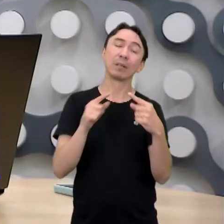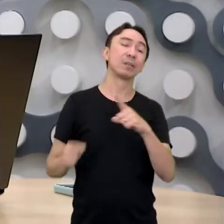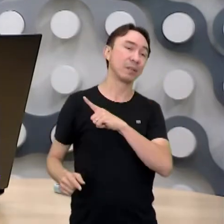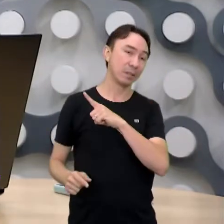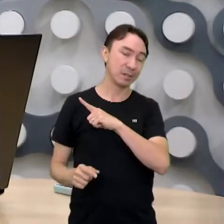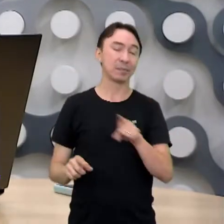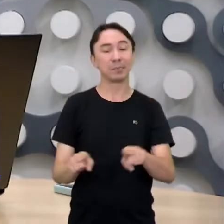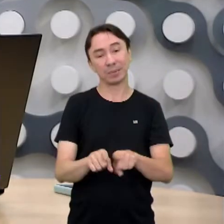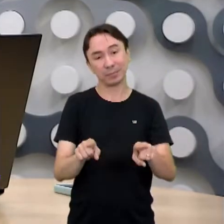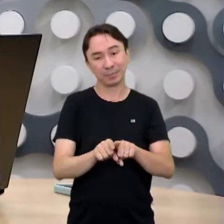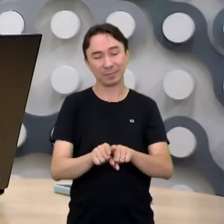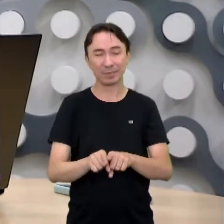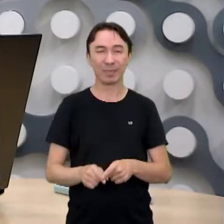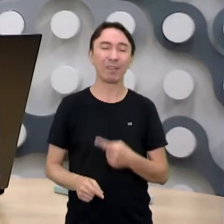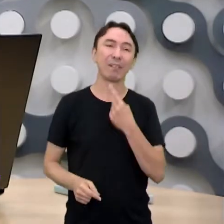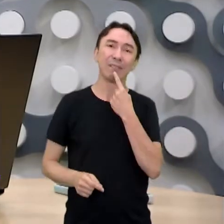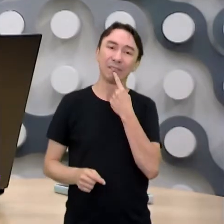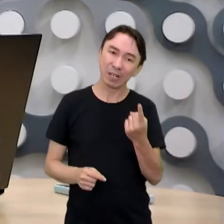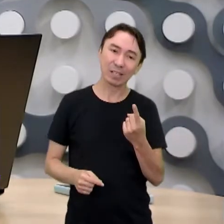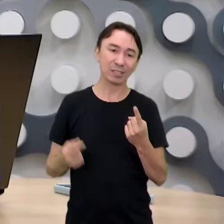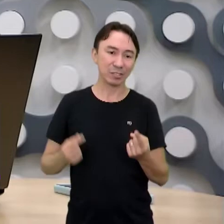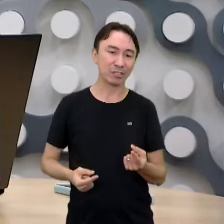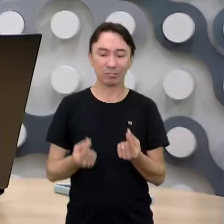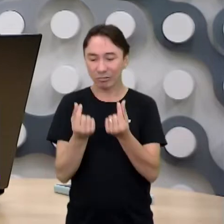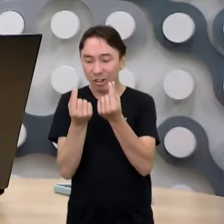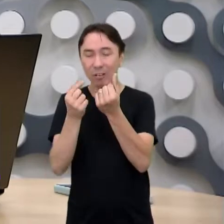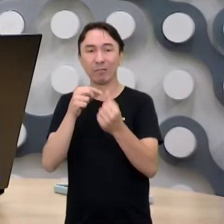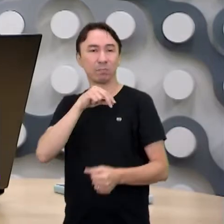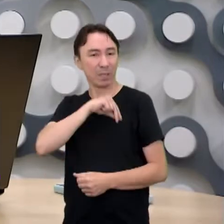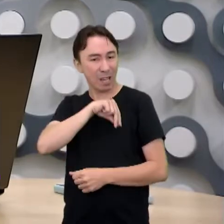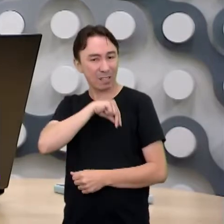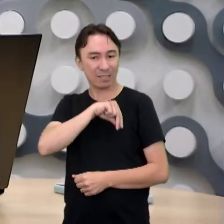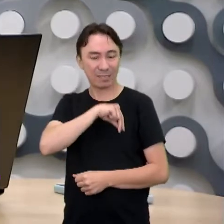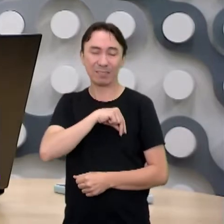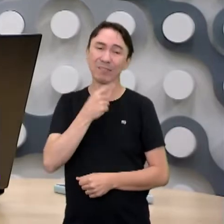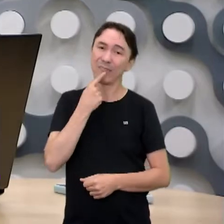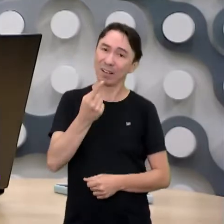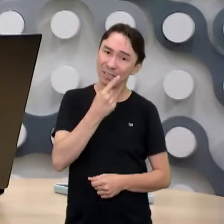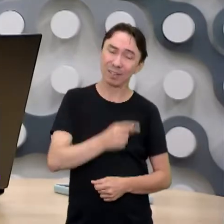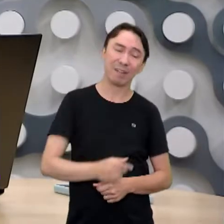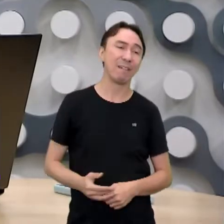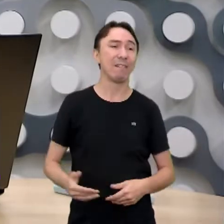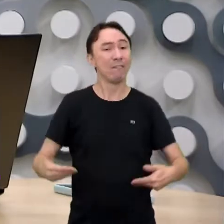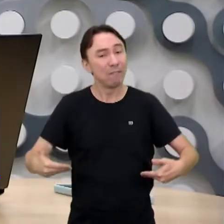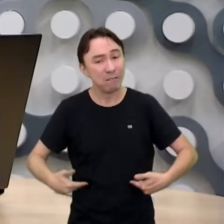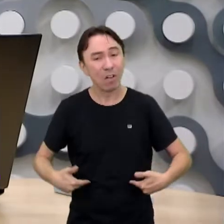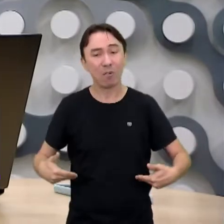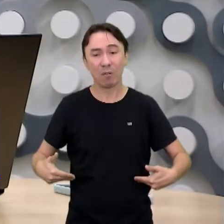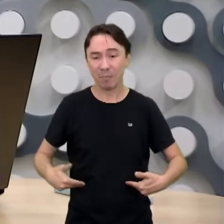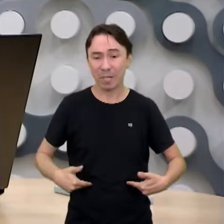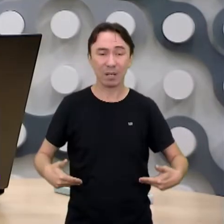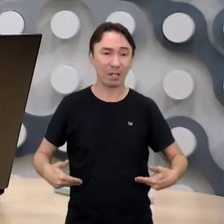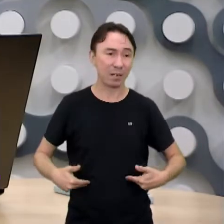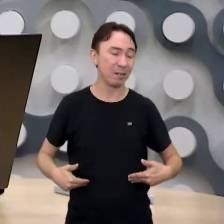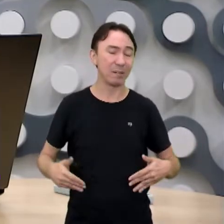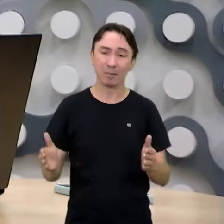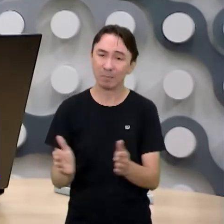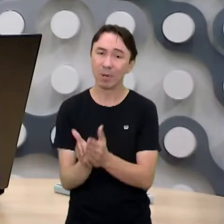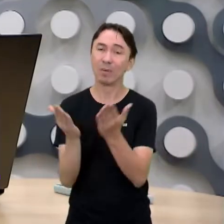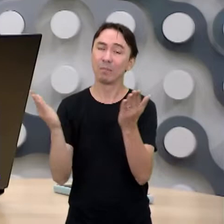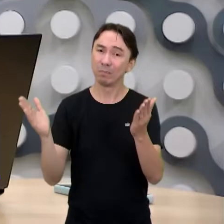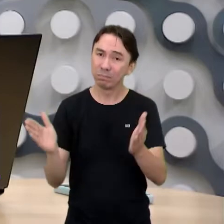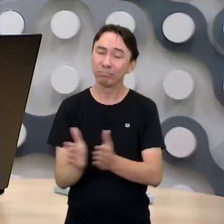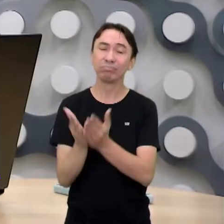acaba falando sobre essa questão aí, né, da fome, da pobreza, né, porque dependemos aí de razões econômicas,